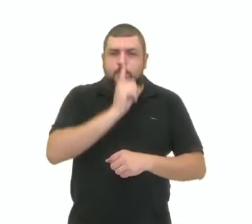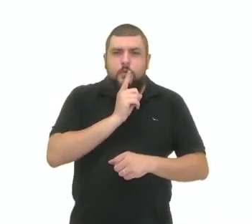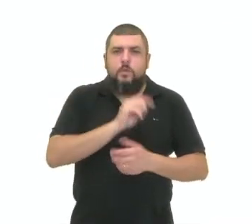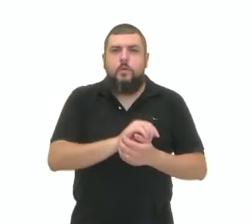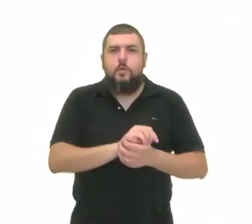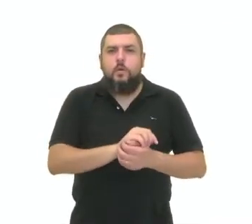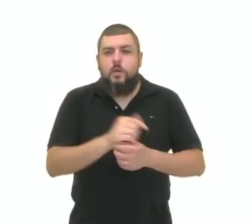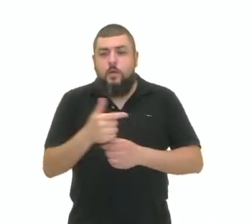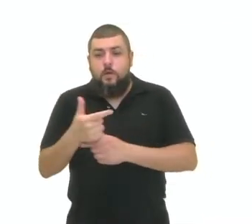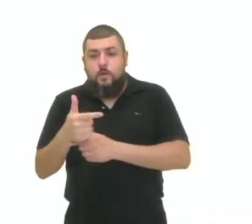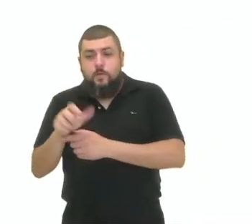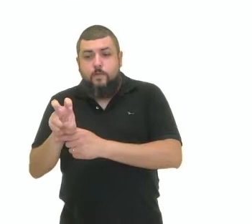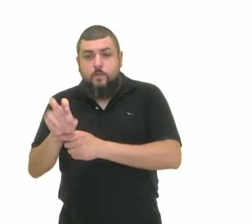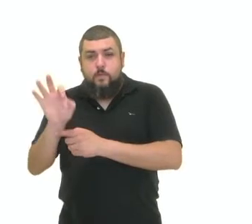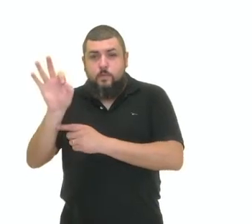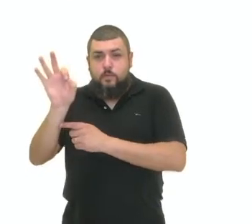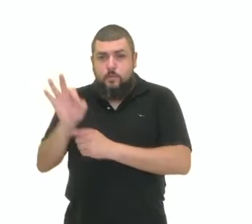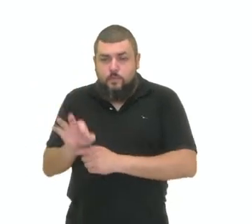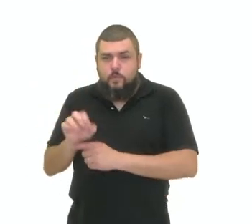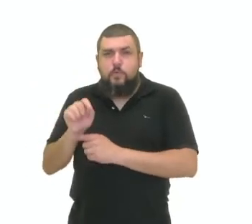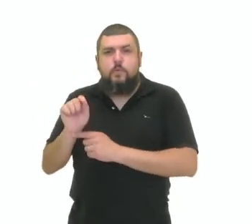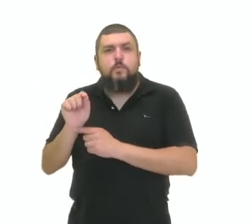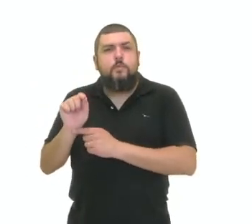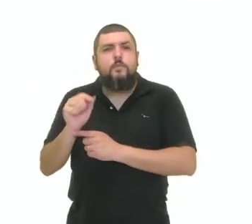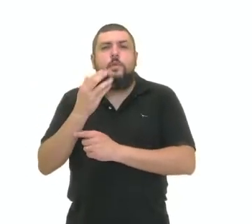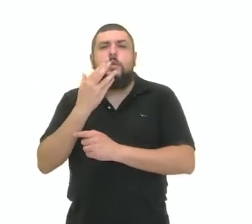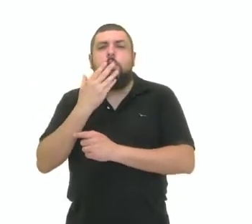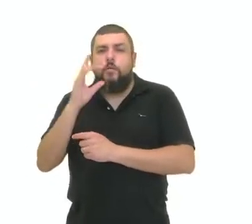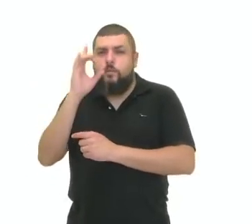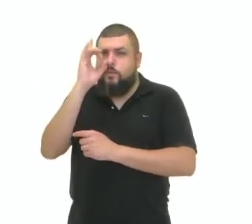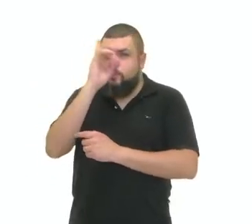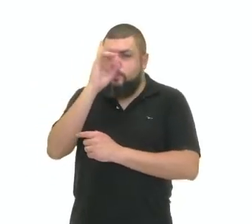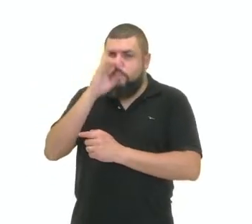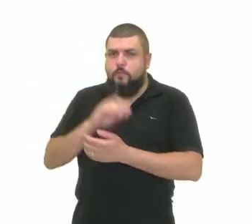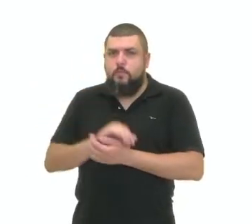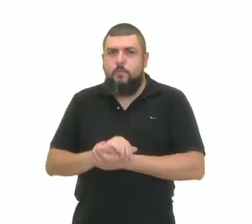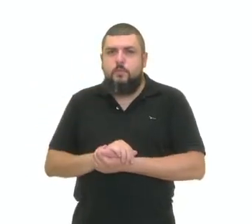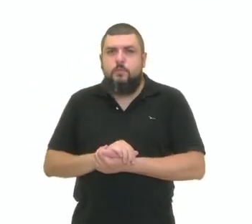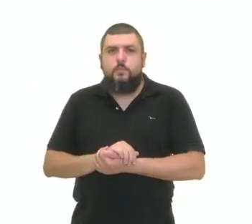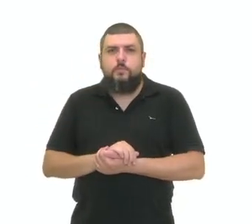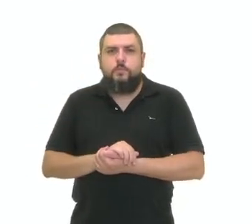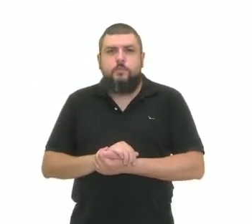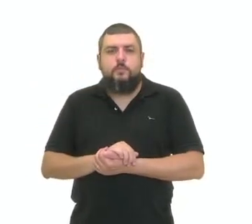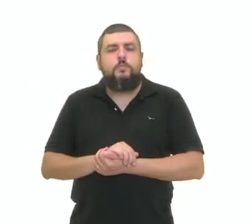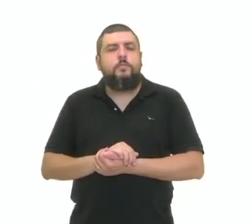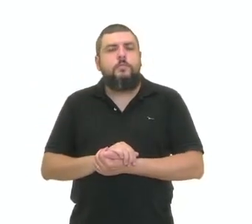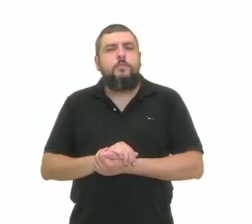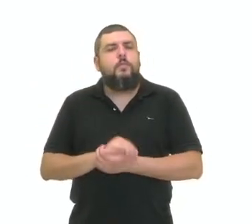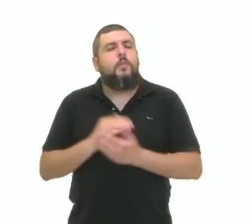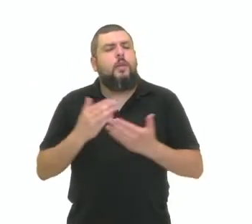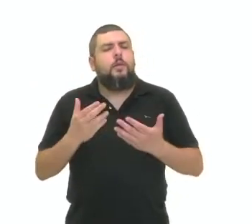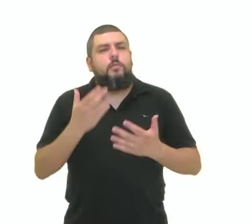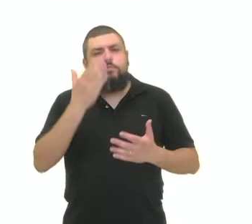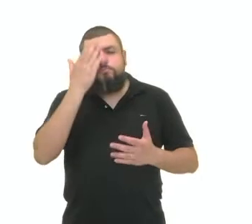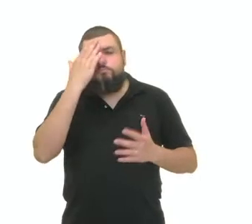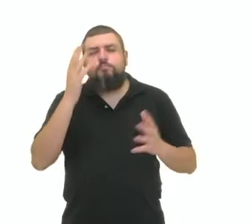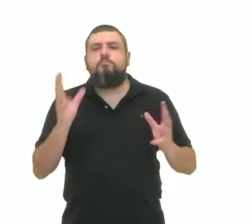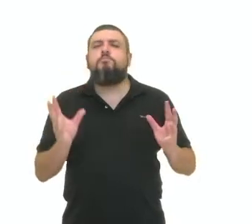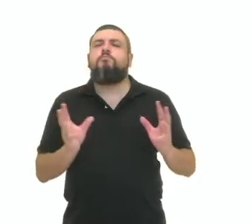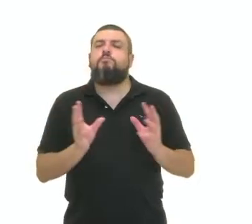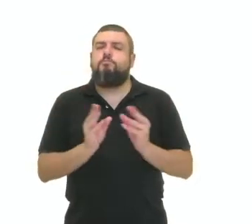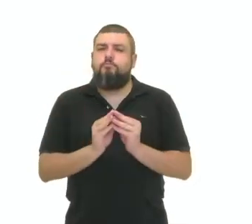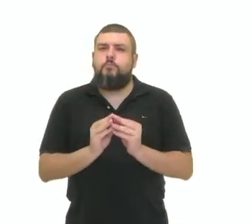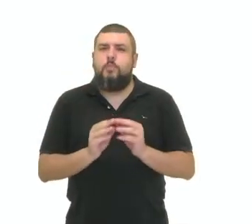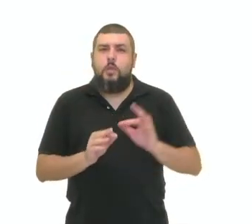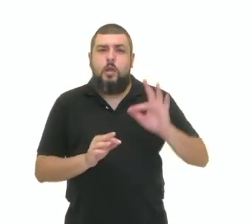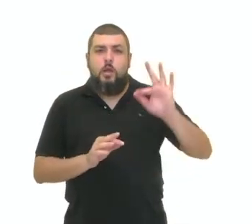e 25% de plantas com sementes verdes. Podemos concluir, portanto, que em